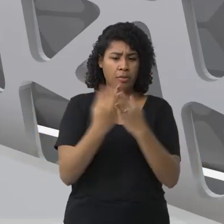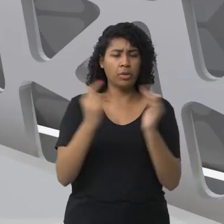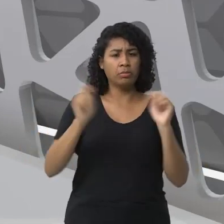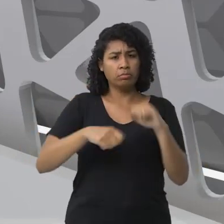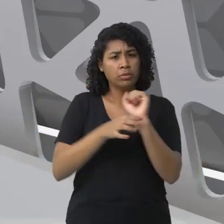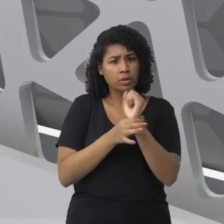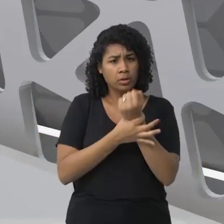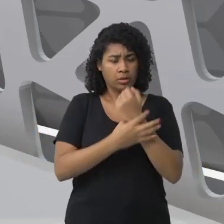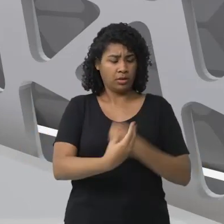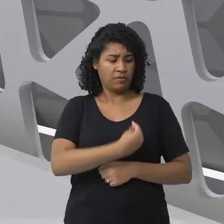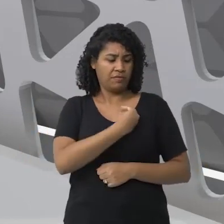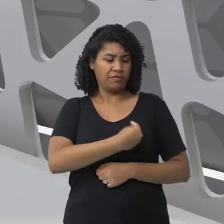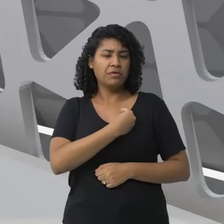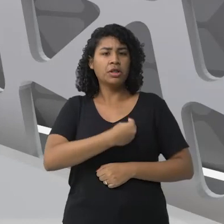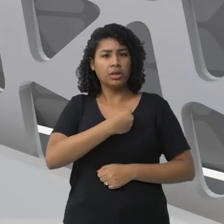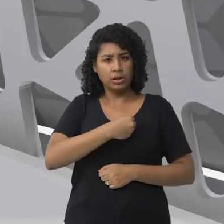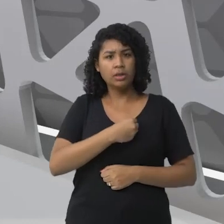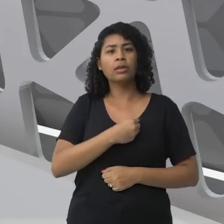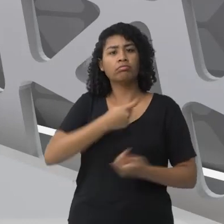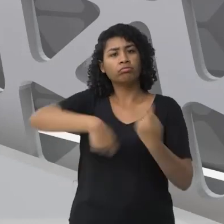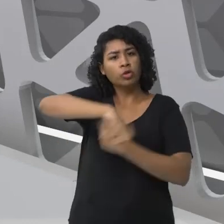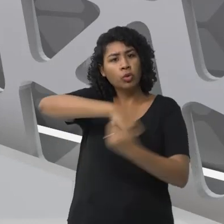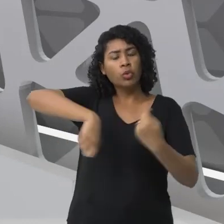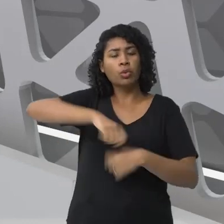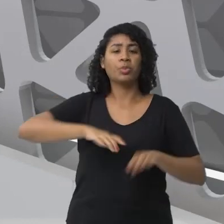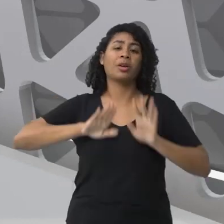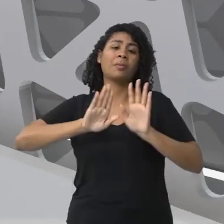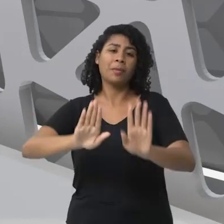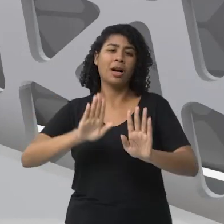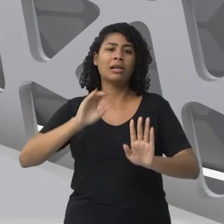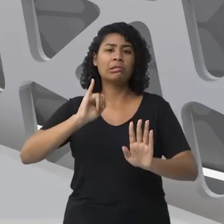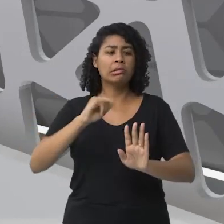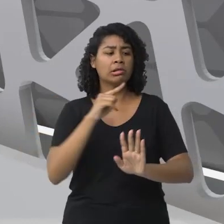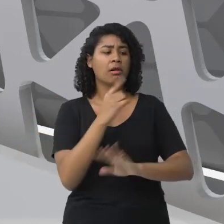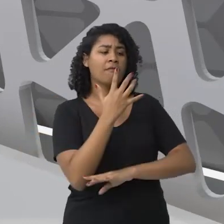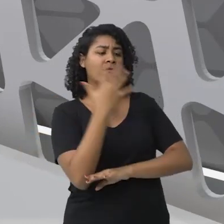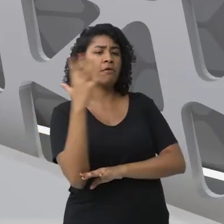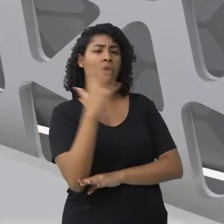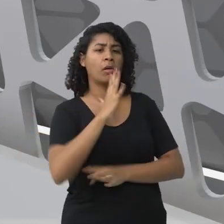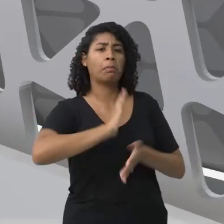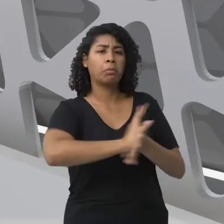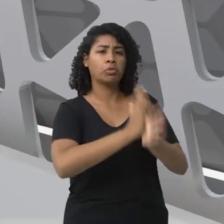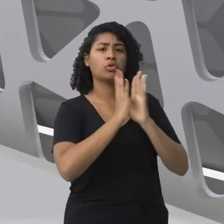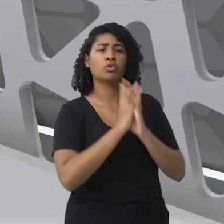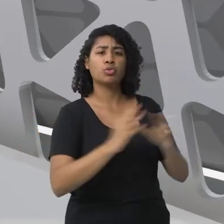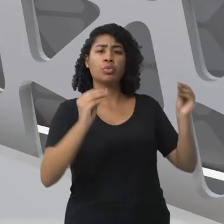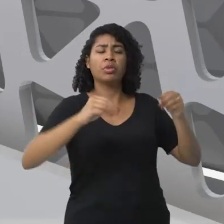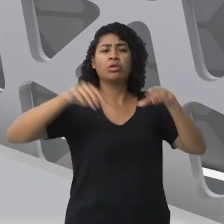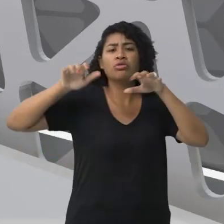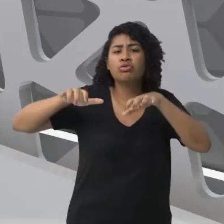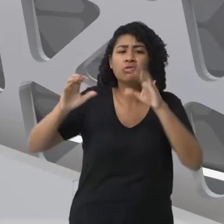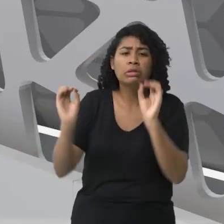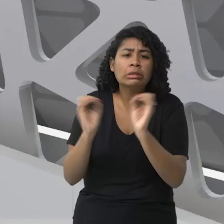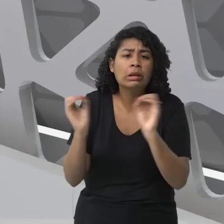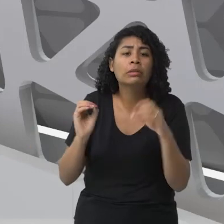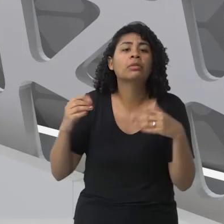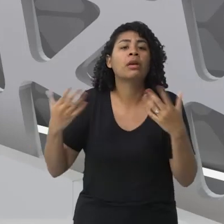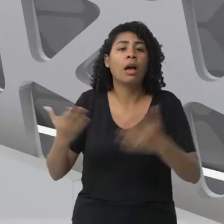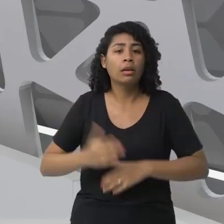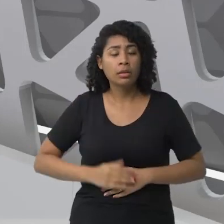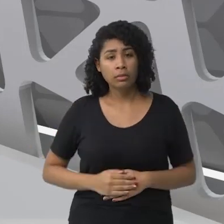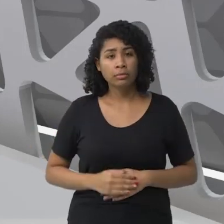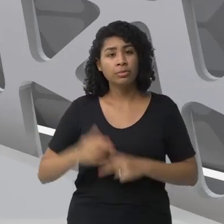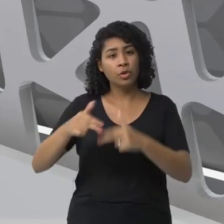possam sobreviver com os seus recursos econômicos, no entanto, se acabar a floresta amazônica, não tem chuva. A maior parte das